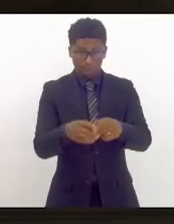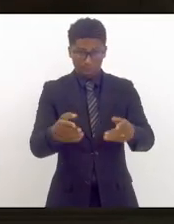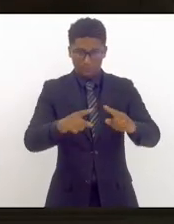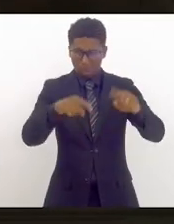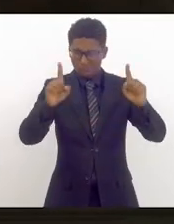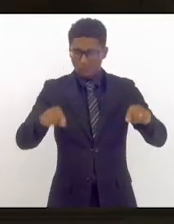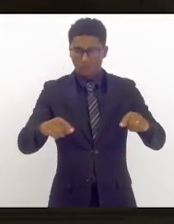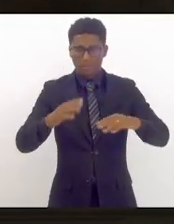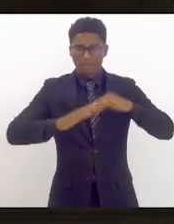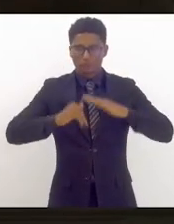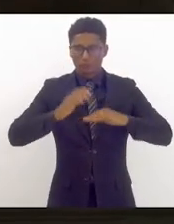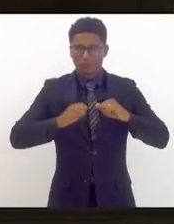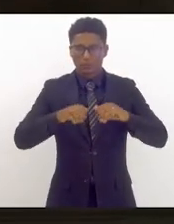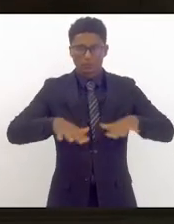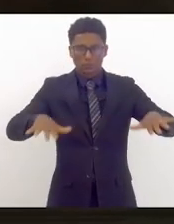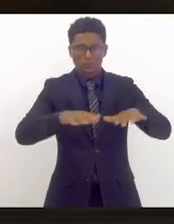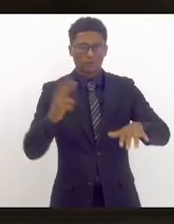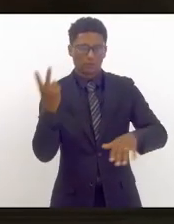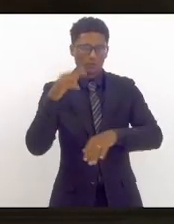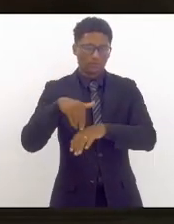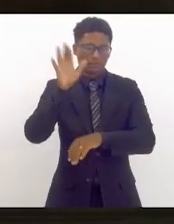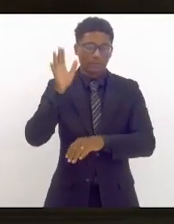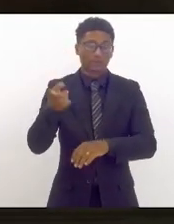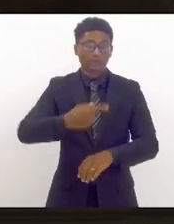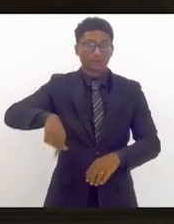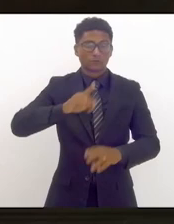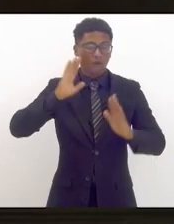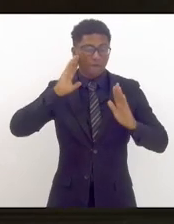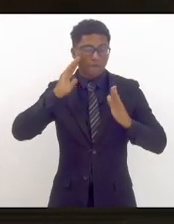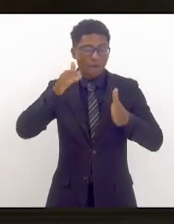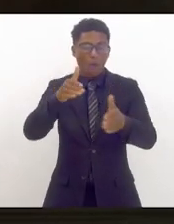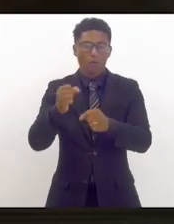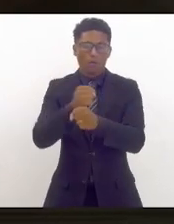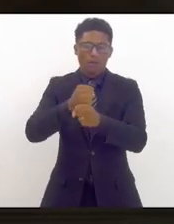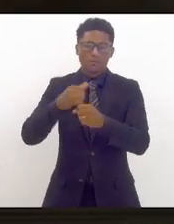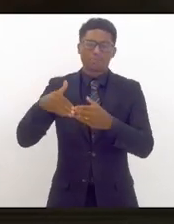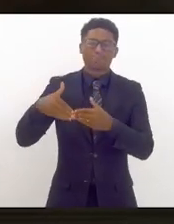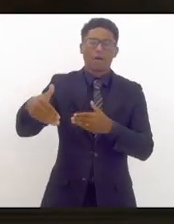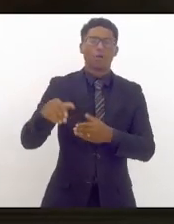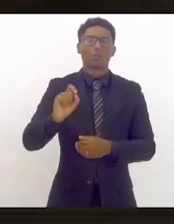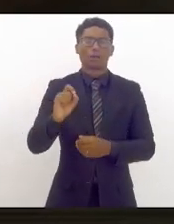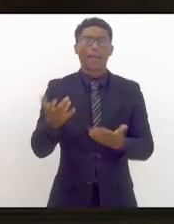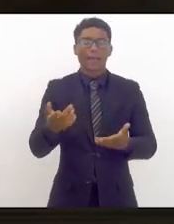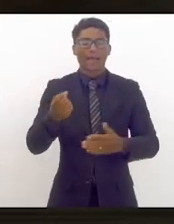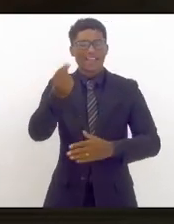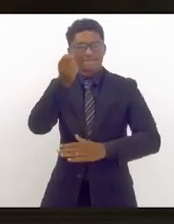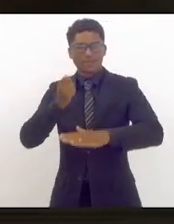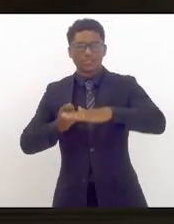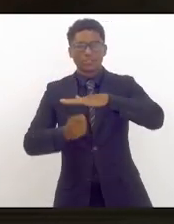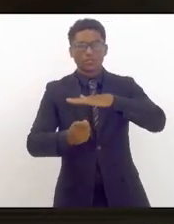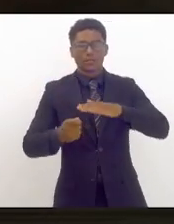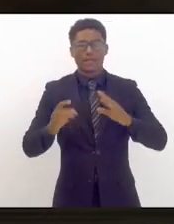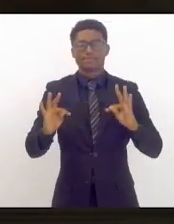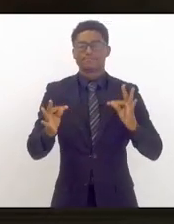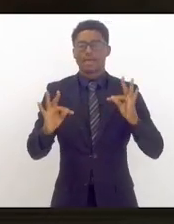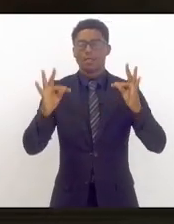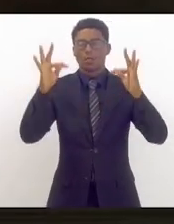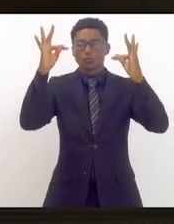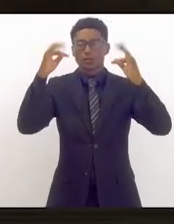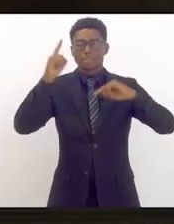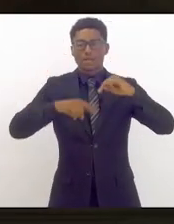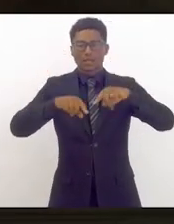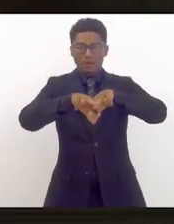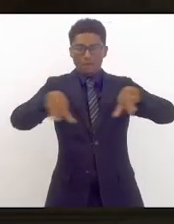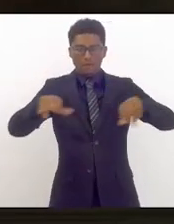nosso foco para os próximos anos é seguir investindo em equipamentos e tecnologia para aumentar a eficiência